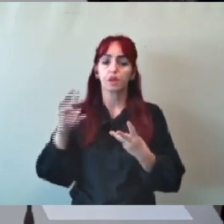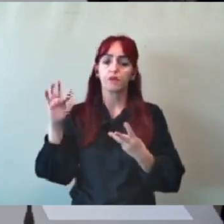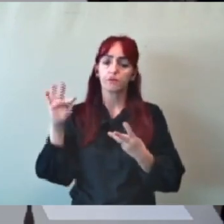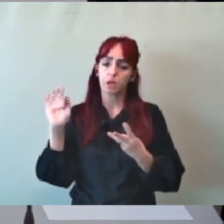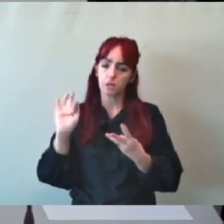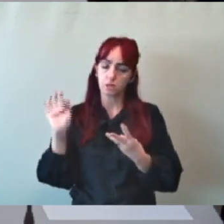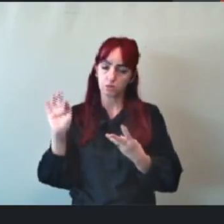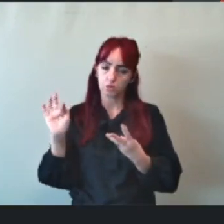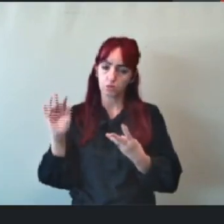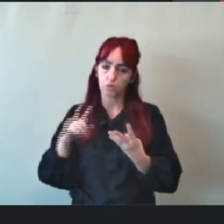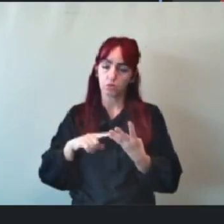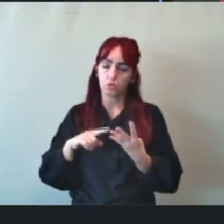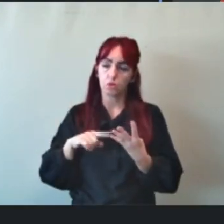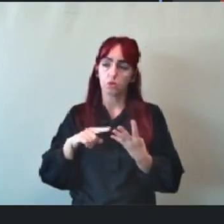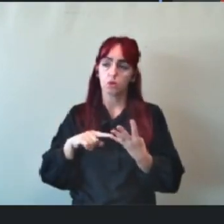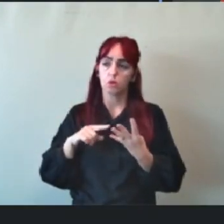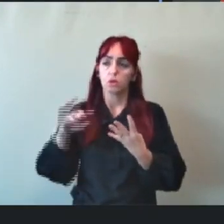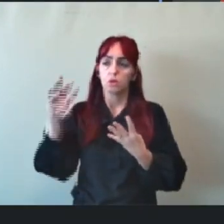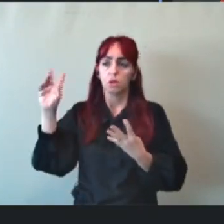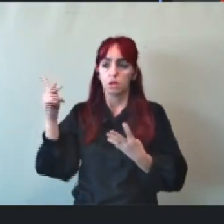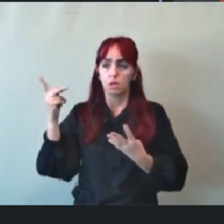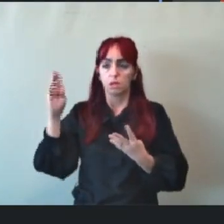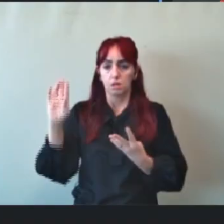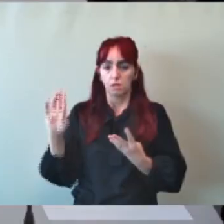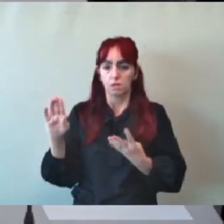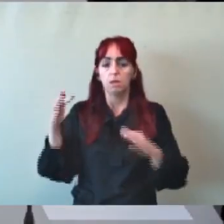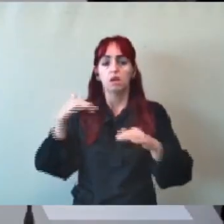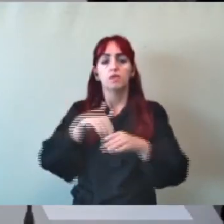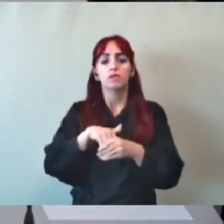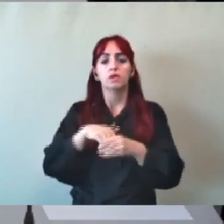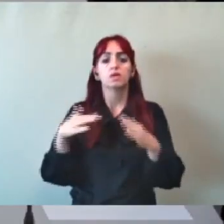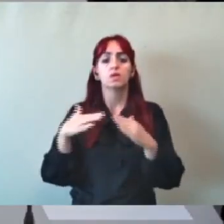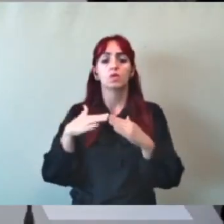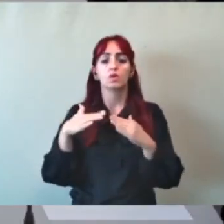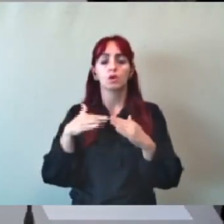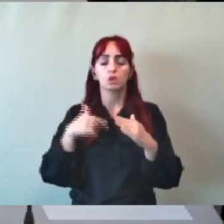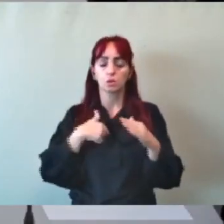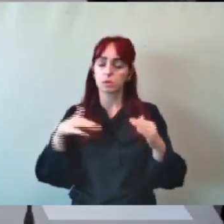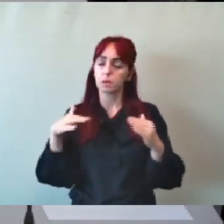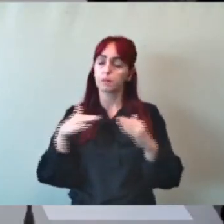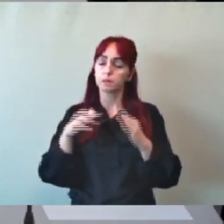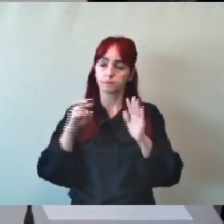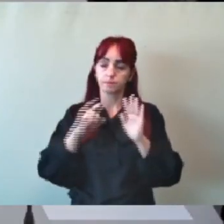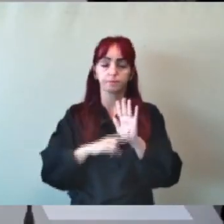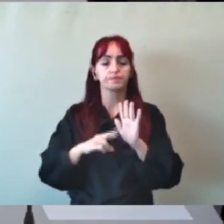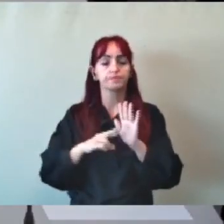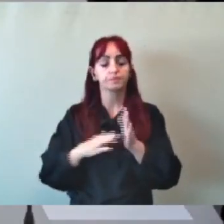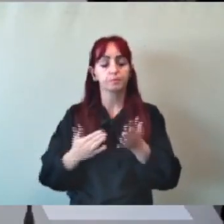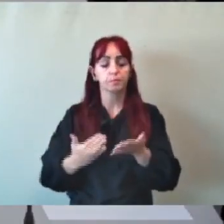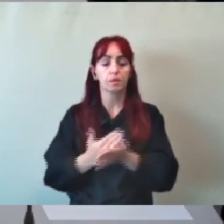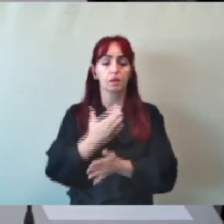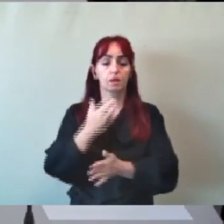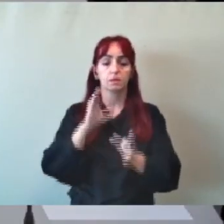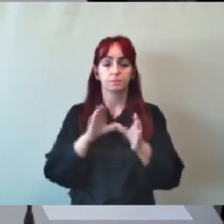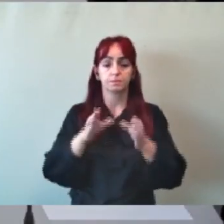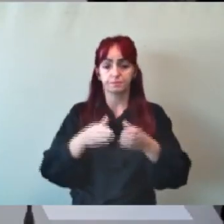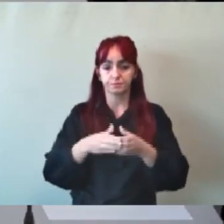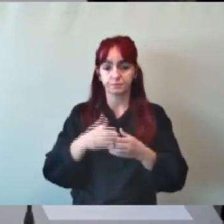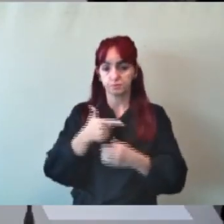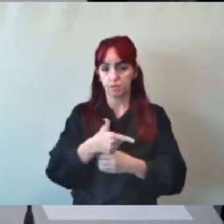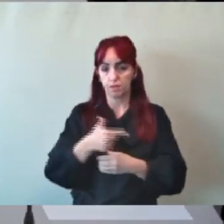requerimento. Vereador Henrique Braga. De acordo. Eu também voto com requerimento, que é aprovado requerimento de comissão